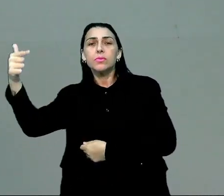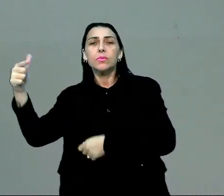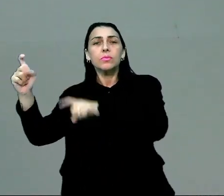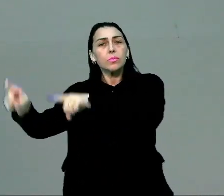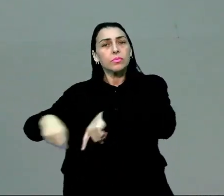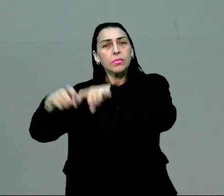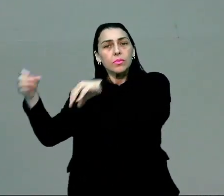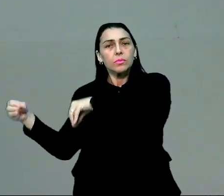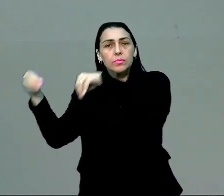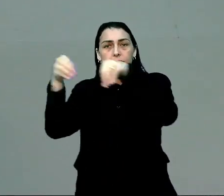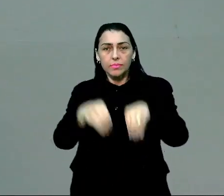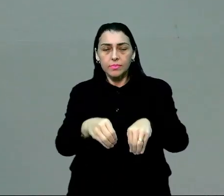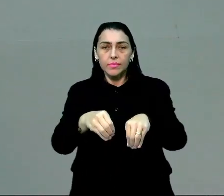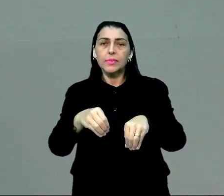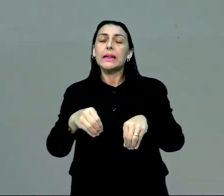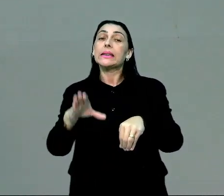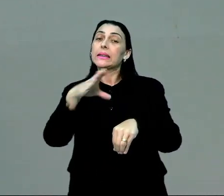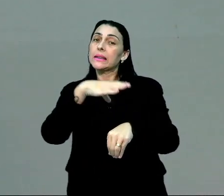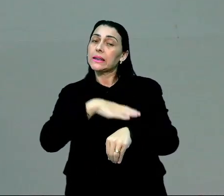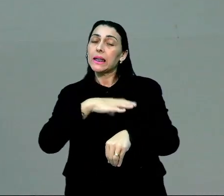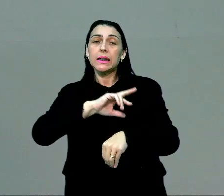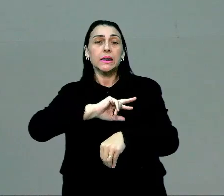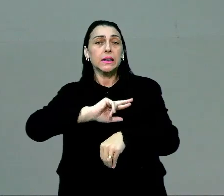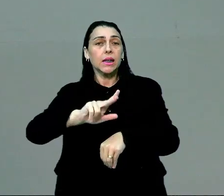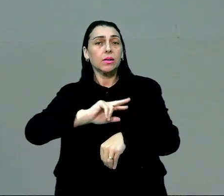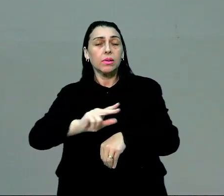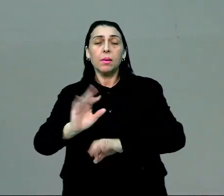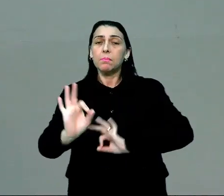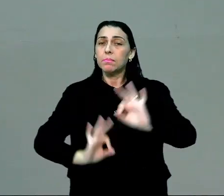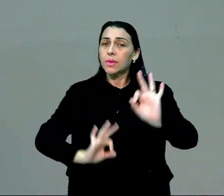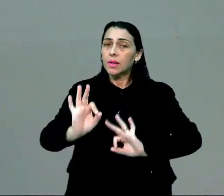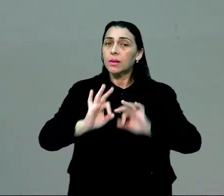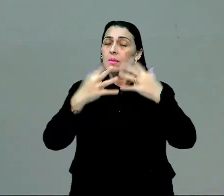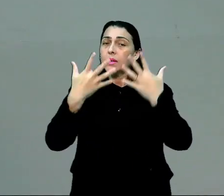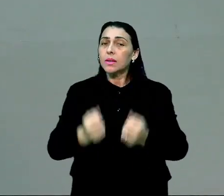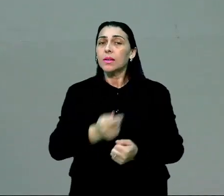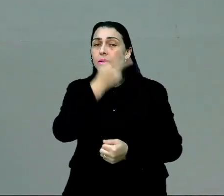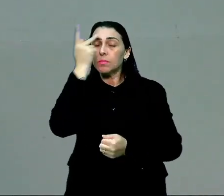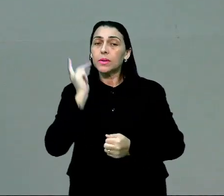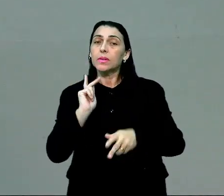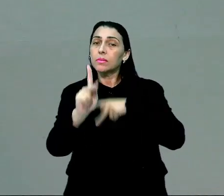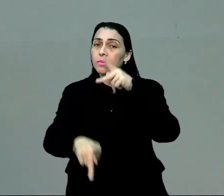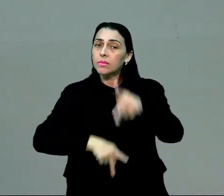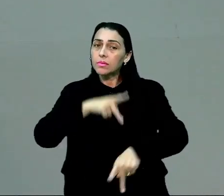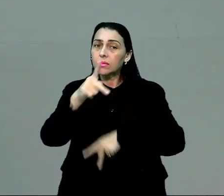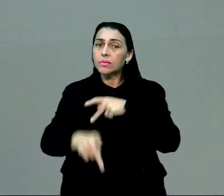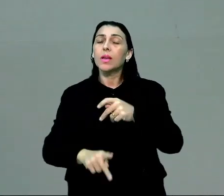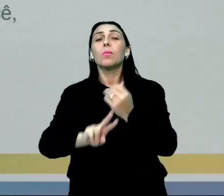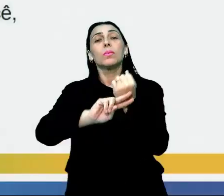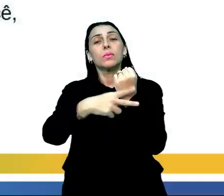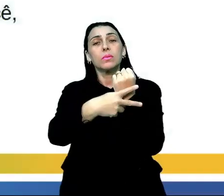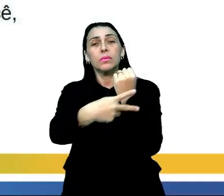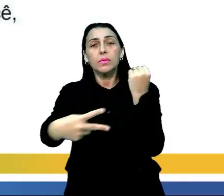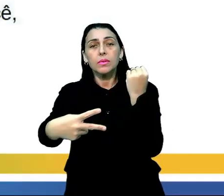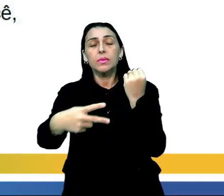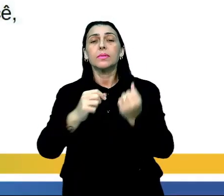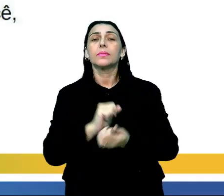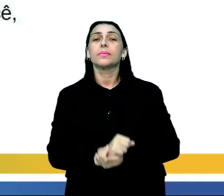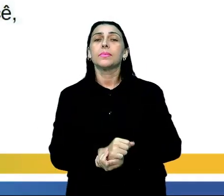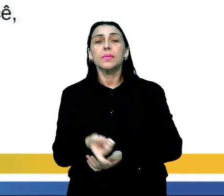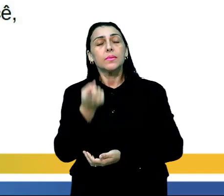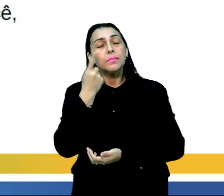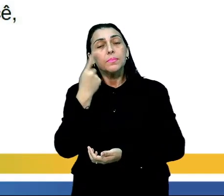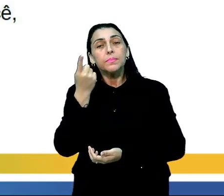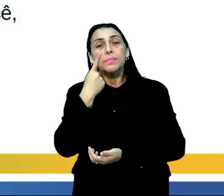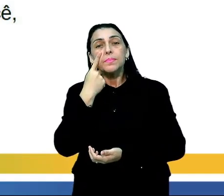quem vem do campo. Então, as cidades elas não estão preparadas para receber esse povo ainda. Essa é uma das consequências.